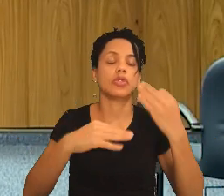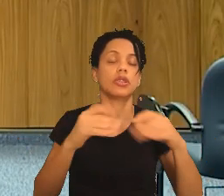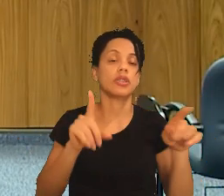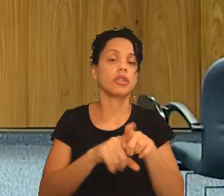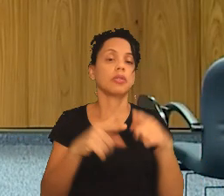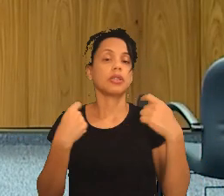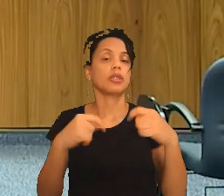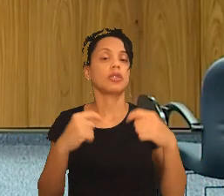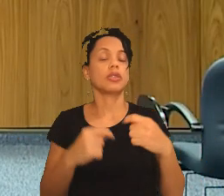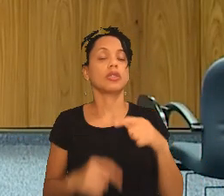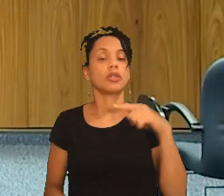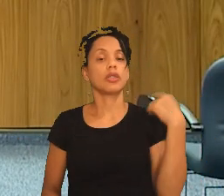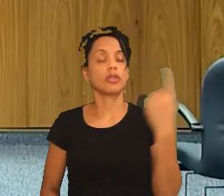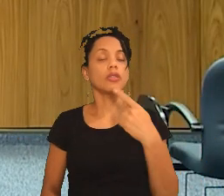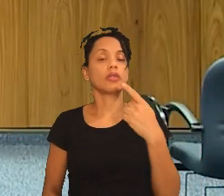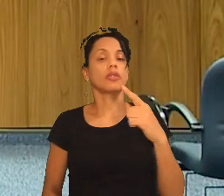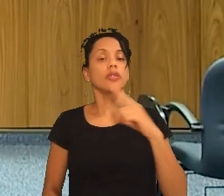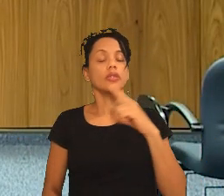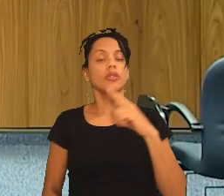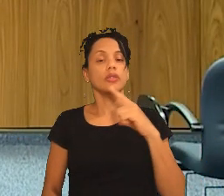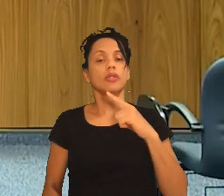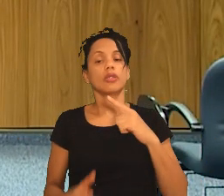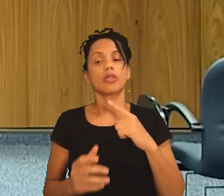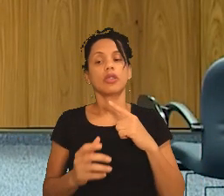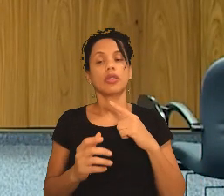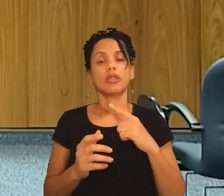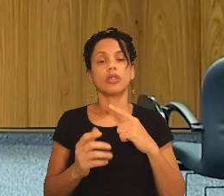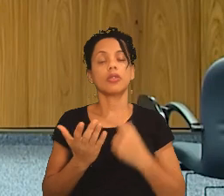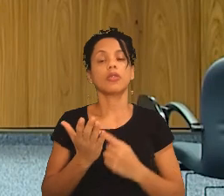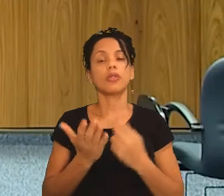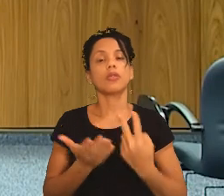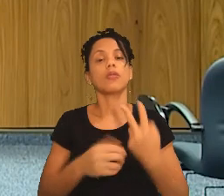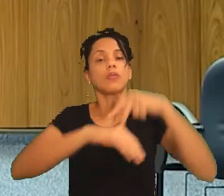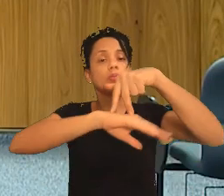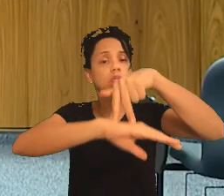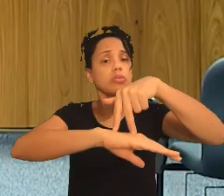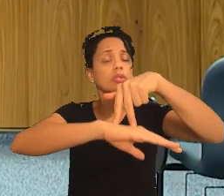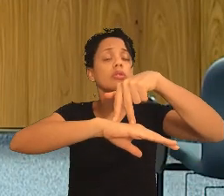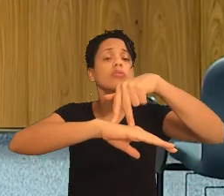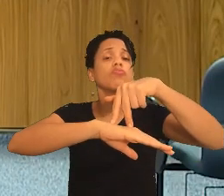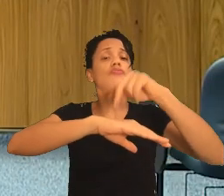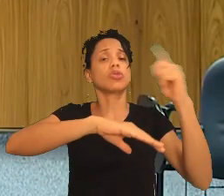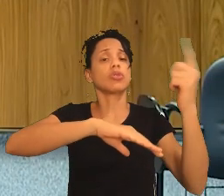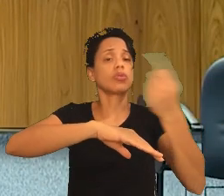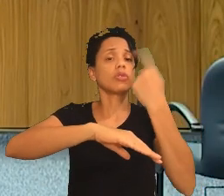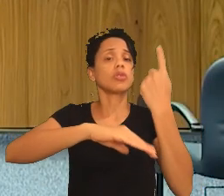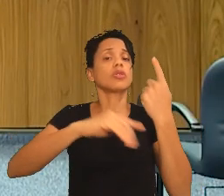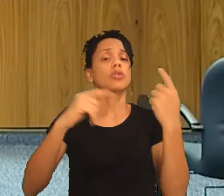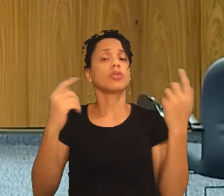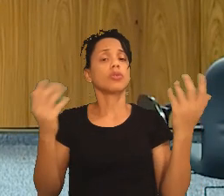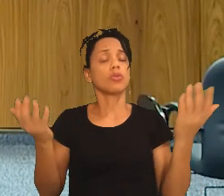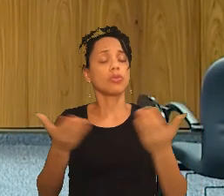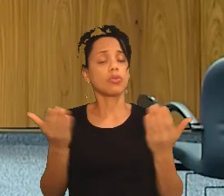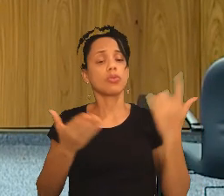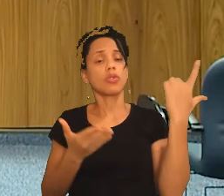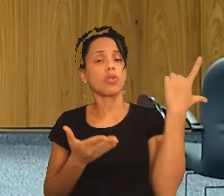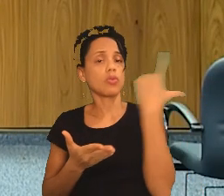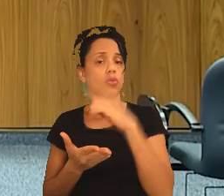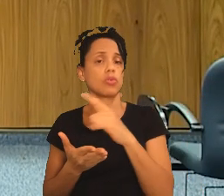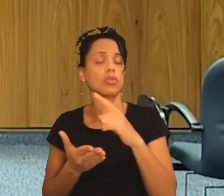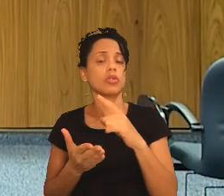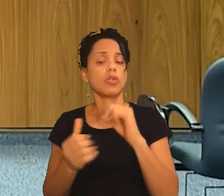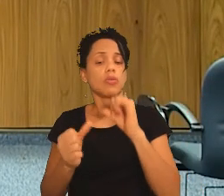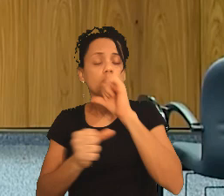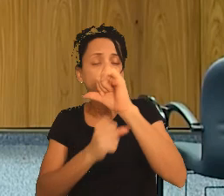também provocar um pouco essa reflexão da nossa incompletude no sistema de justiça e da necessidade de que